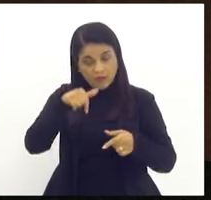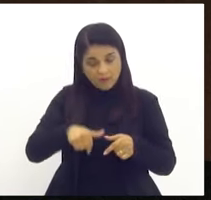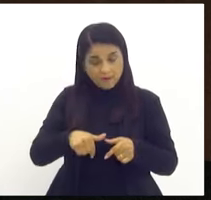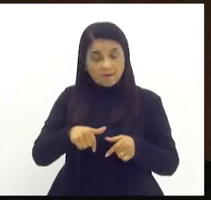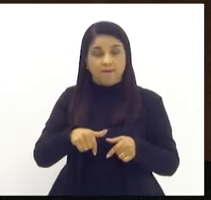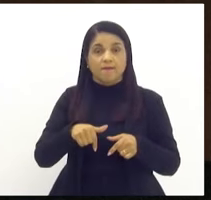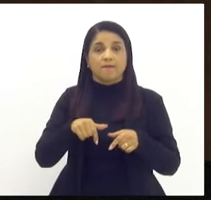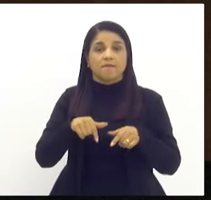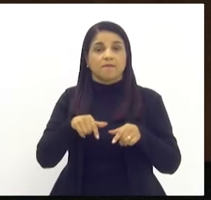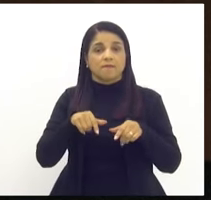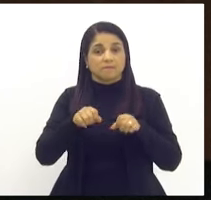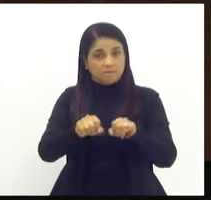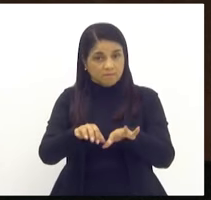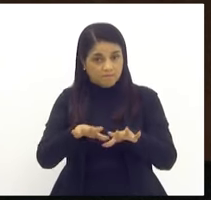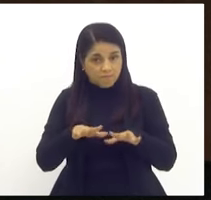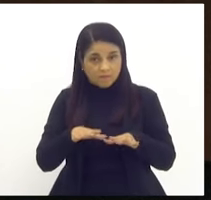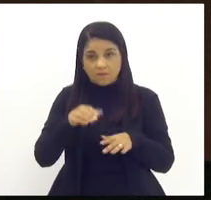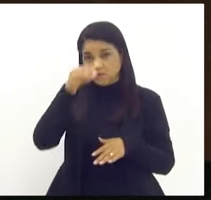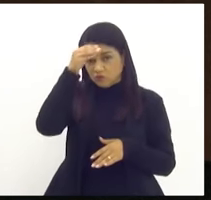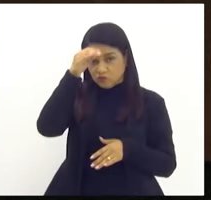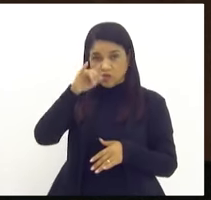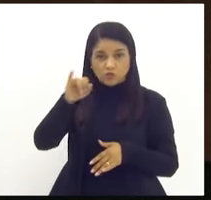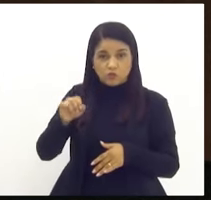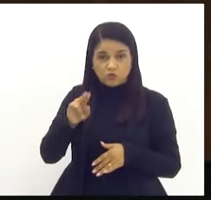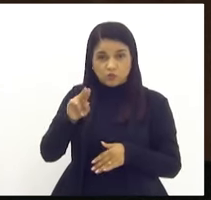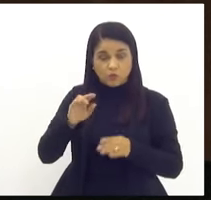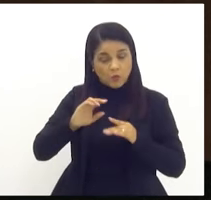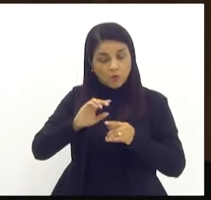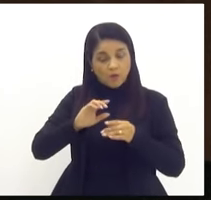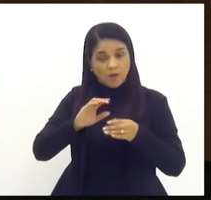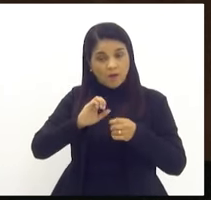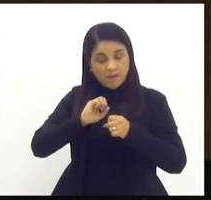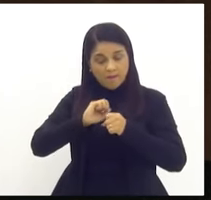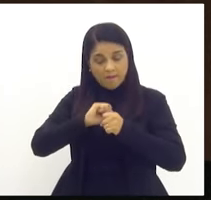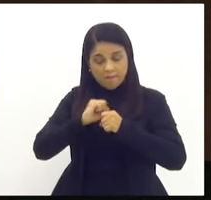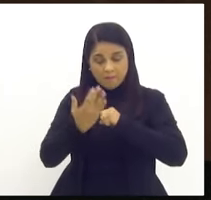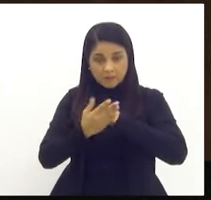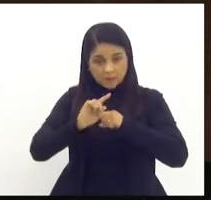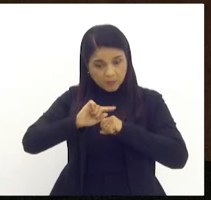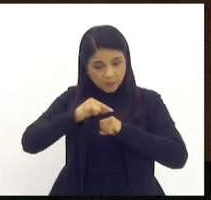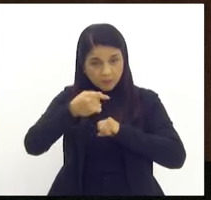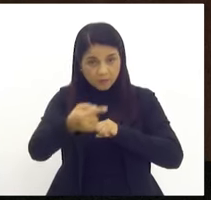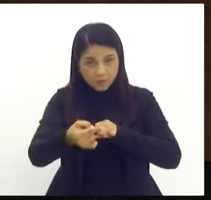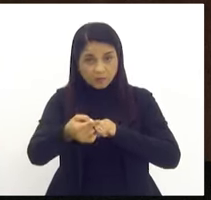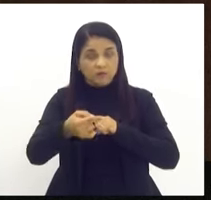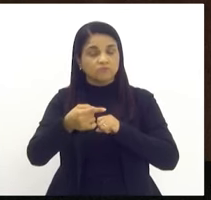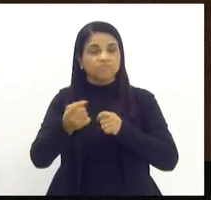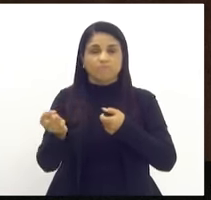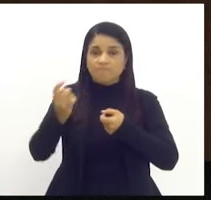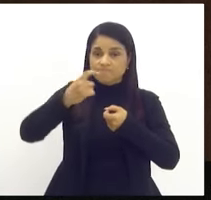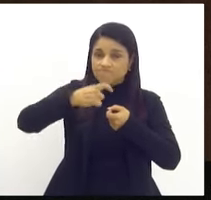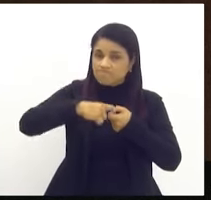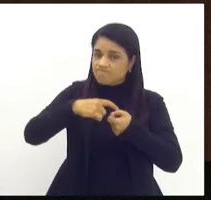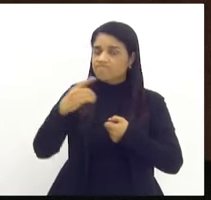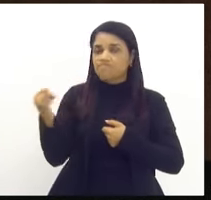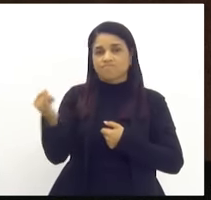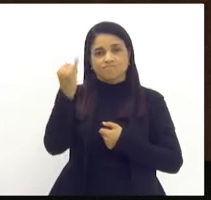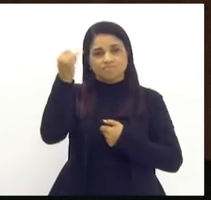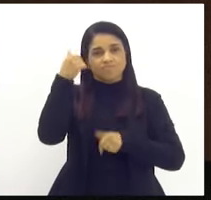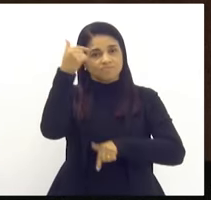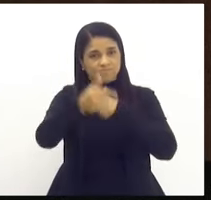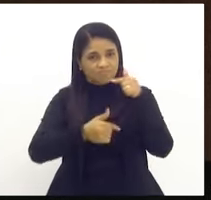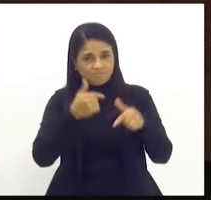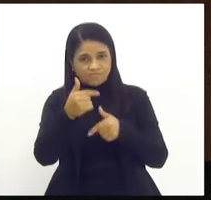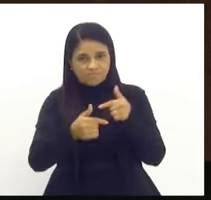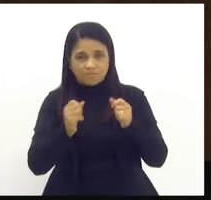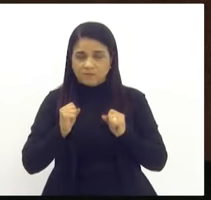casa deputada tiju no póspandemia um momento importantíssimo de retomada dos trabalhos e das ações por